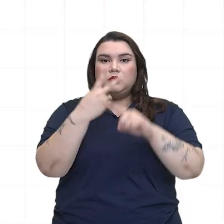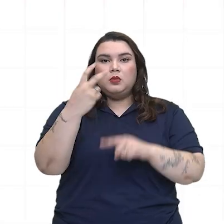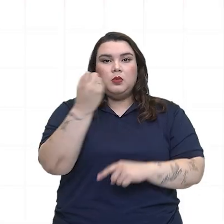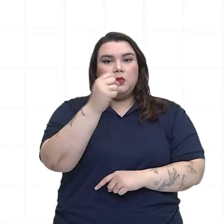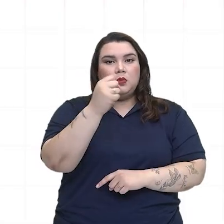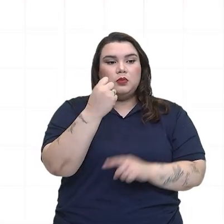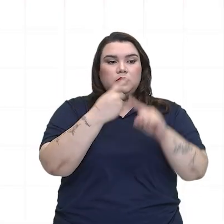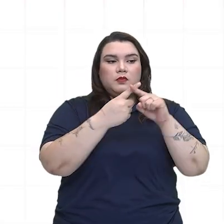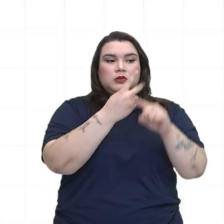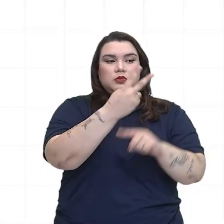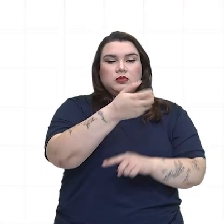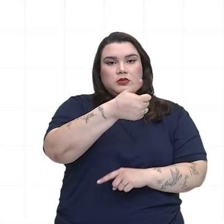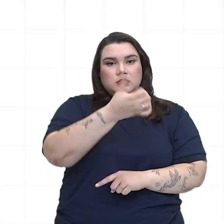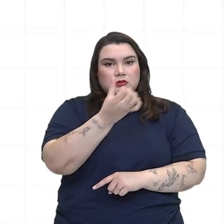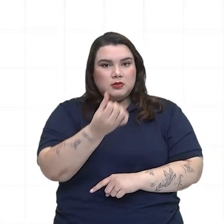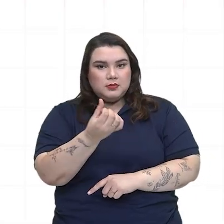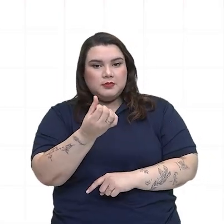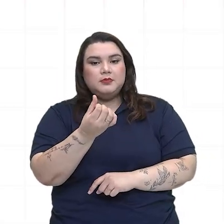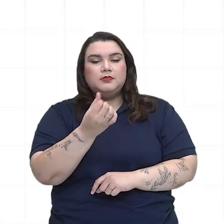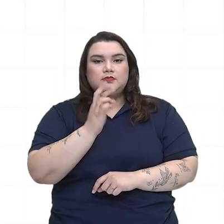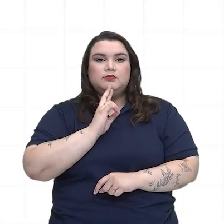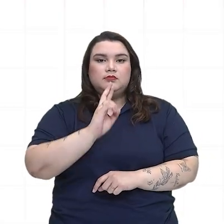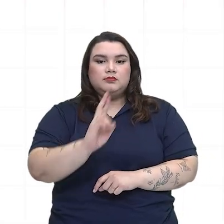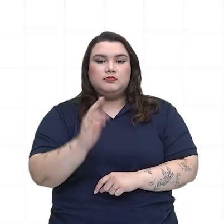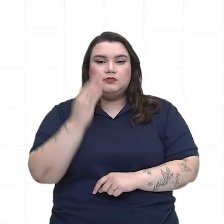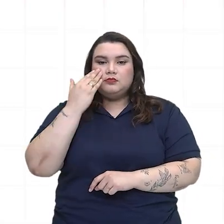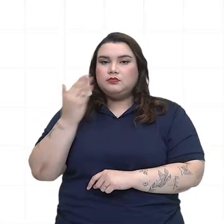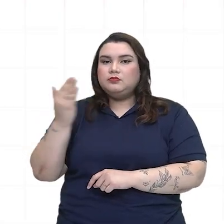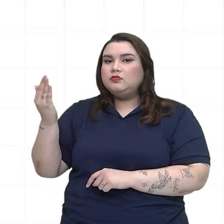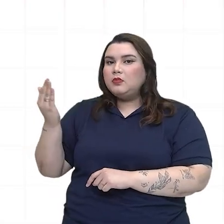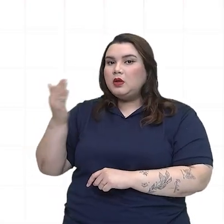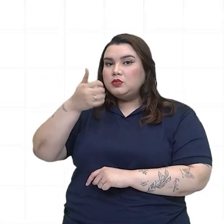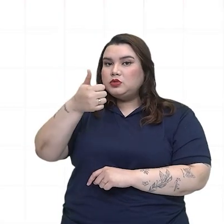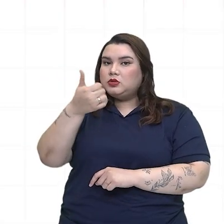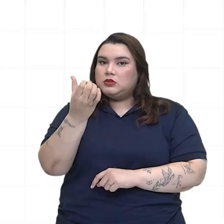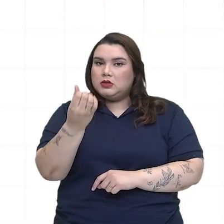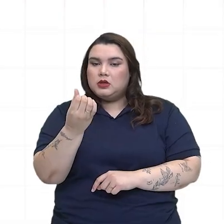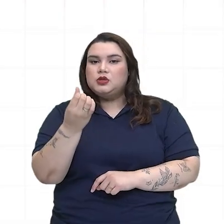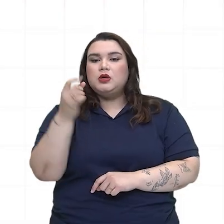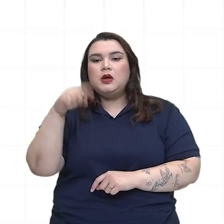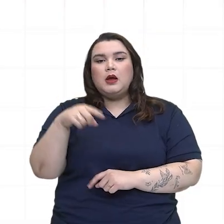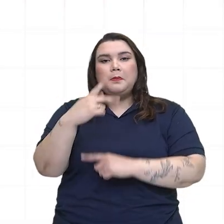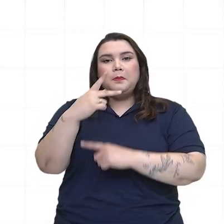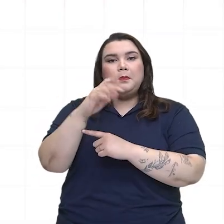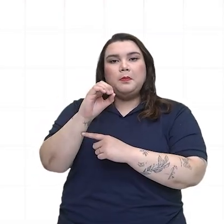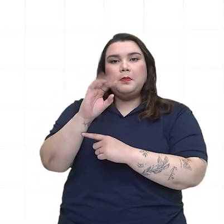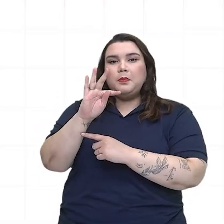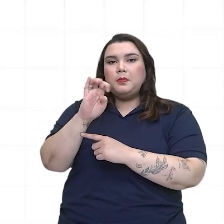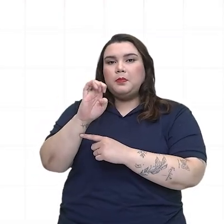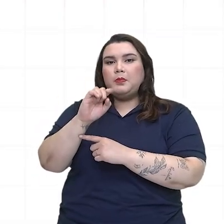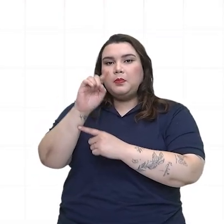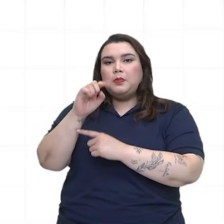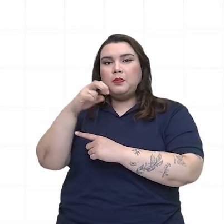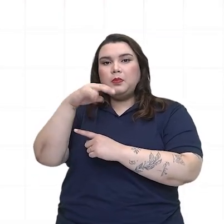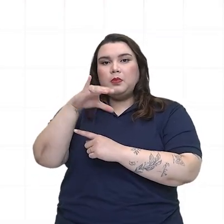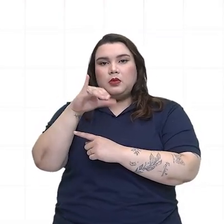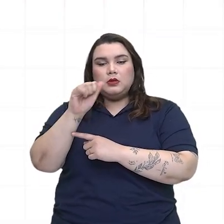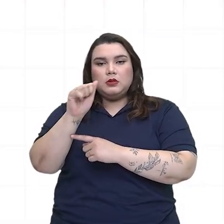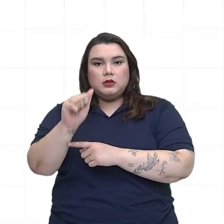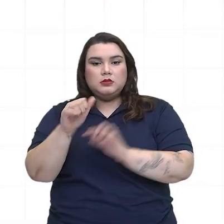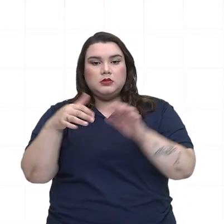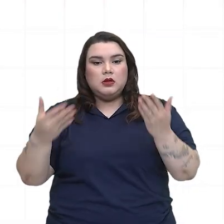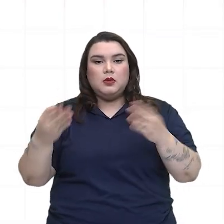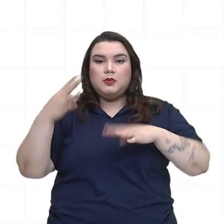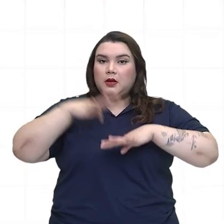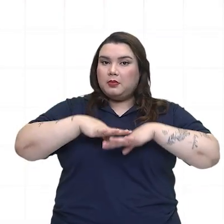2, 16. E o resultado é exatamente quem? É exatamente a potência. Então, na